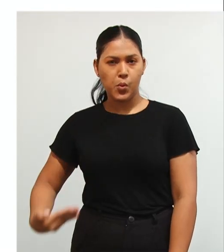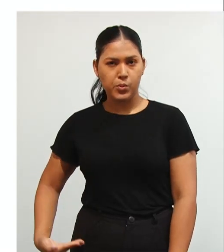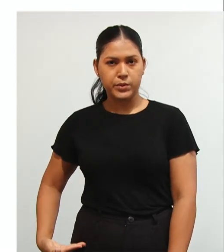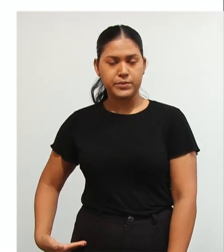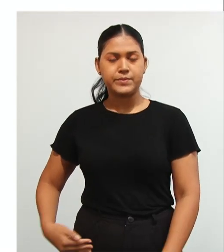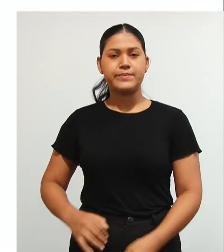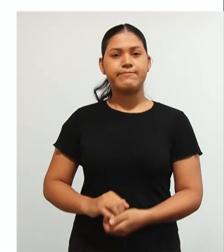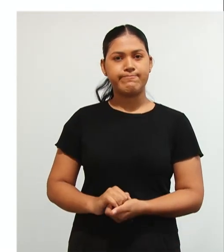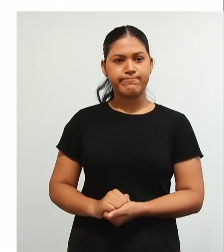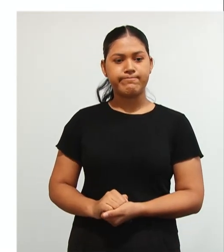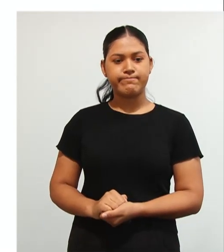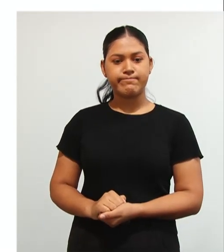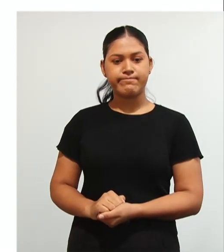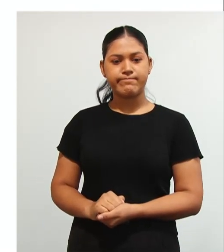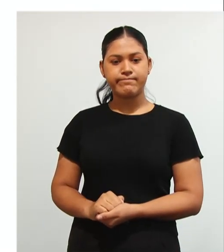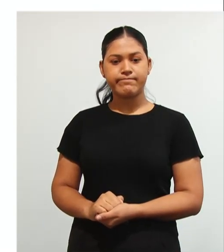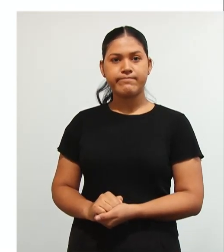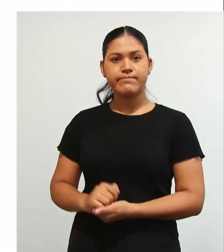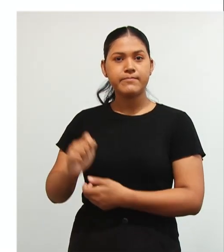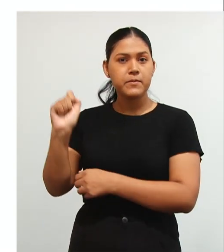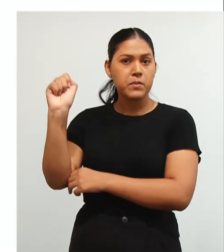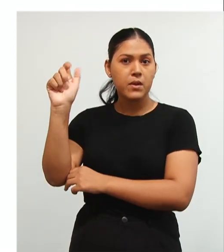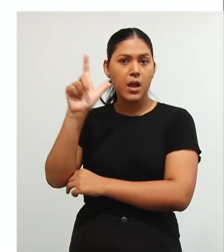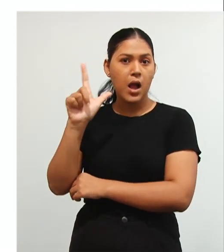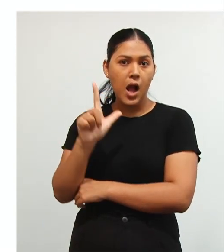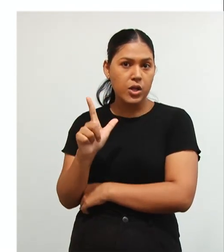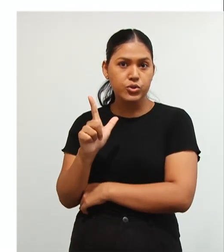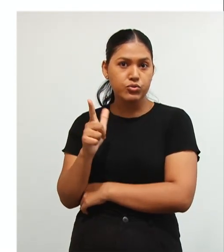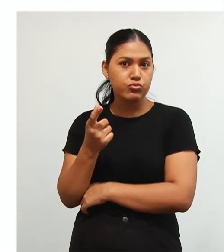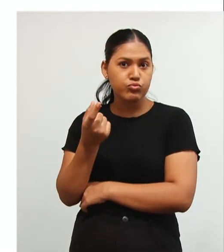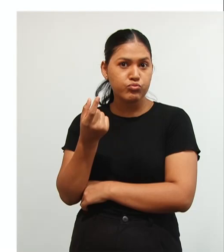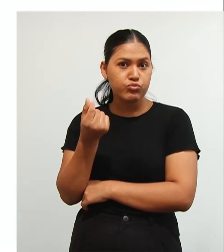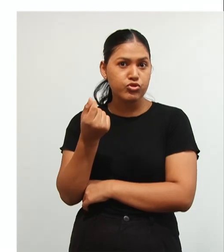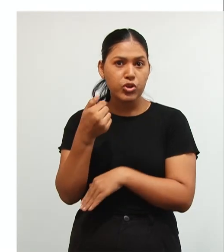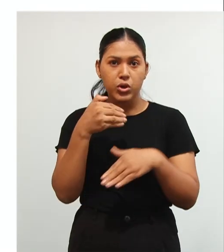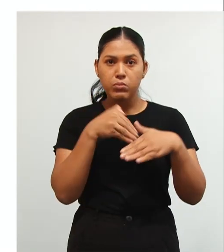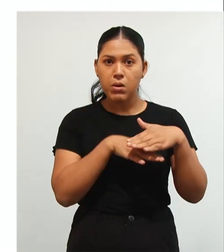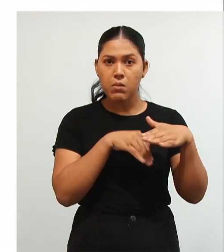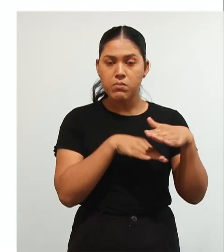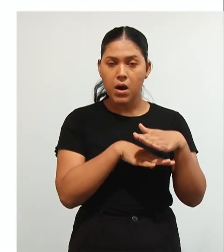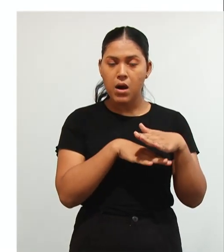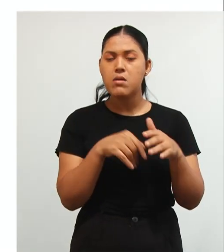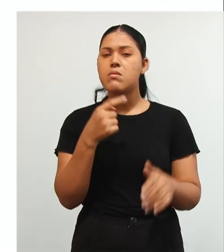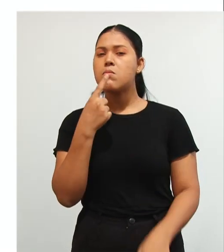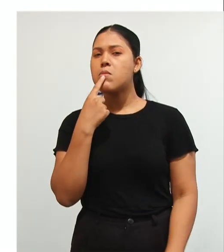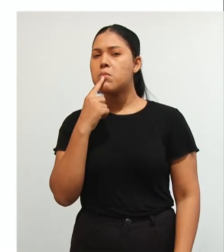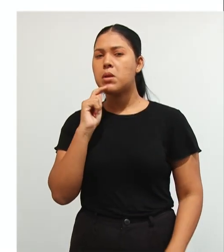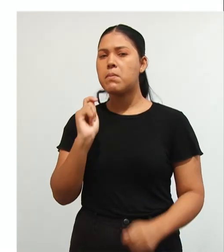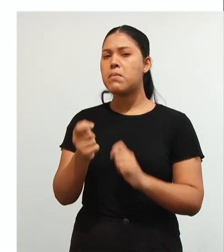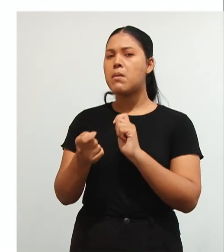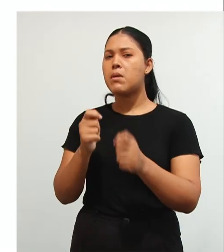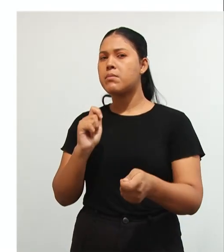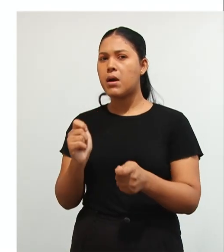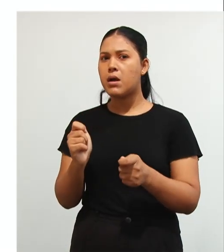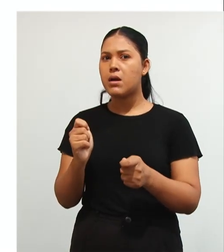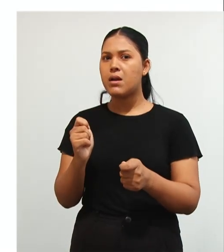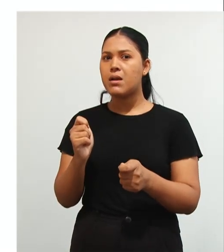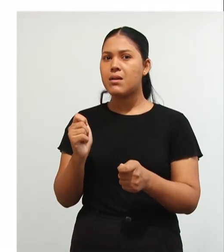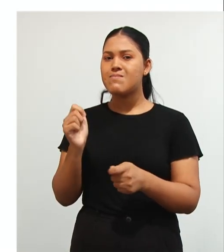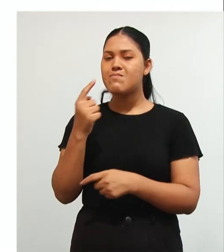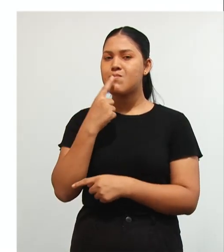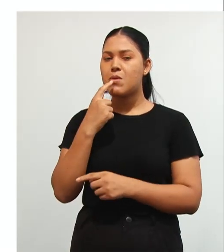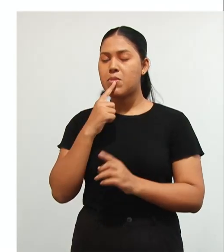aqui, ó, que de azul está a arrecadação, de vermelho estão os gastos. Esse é um grande gasto do nosso